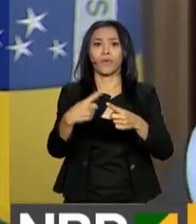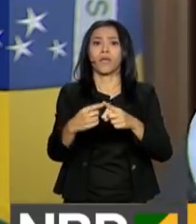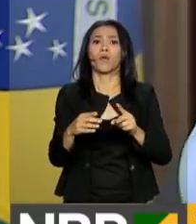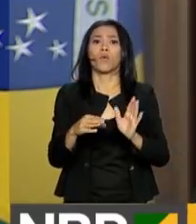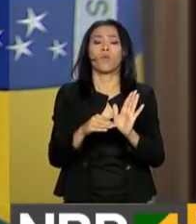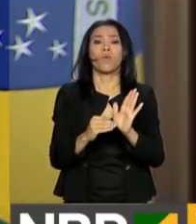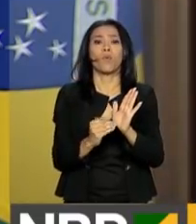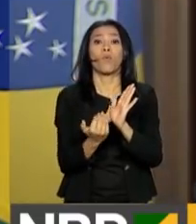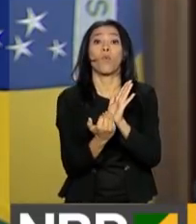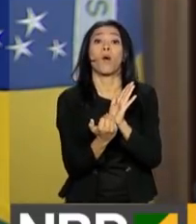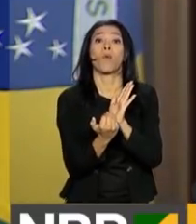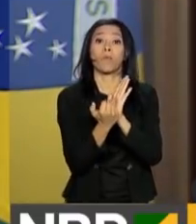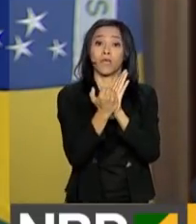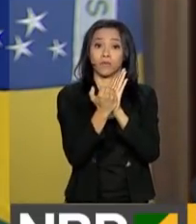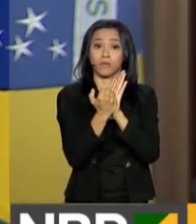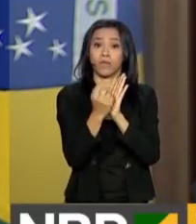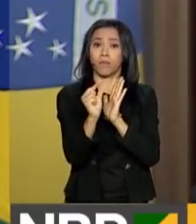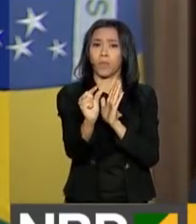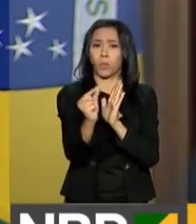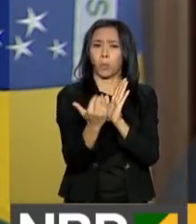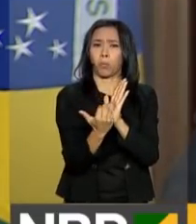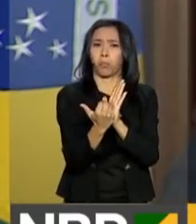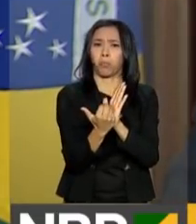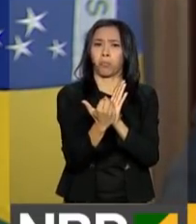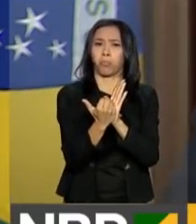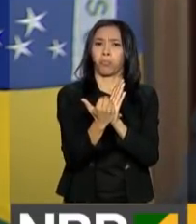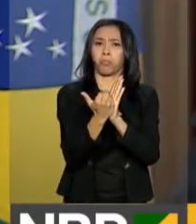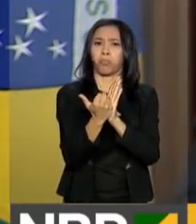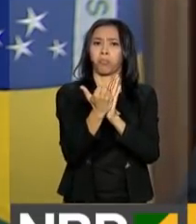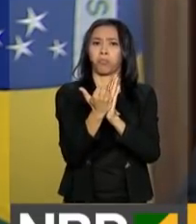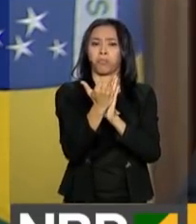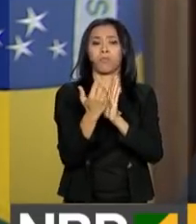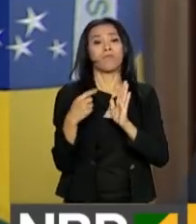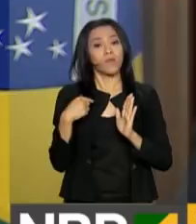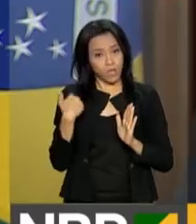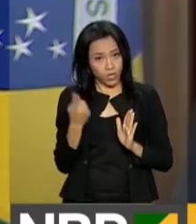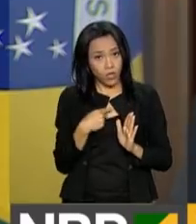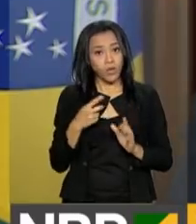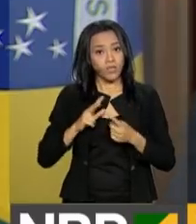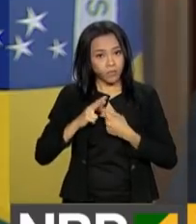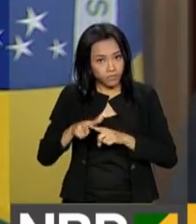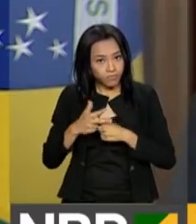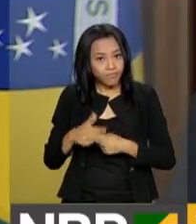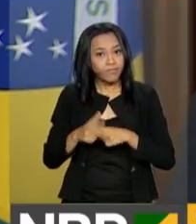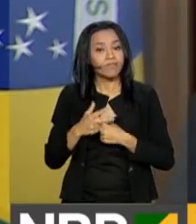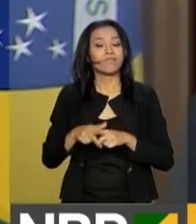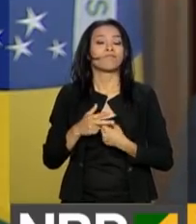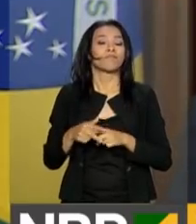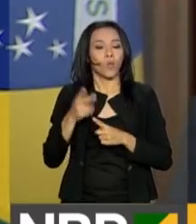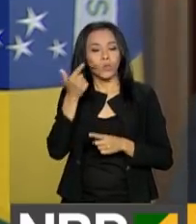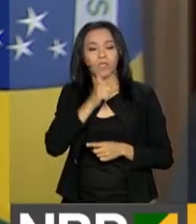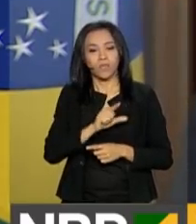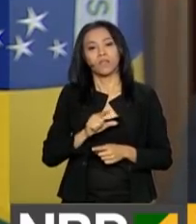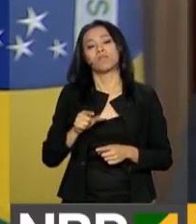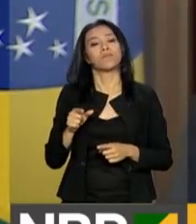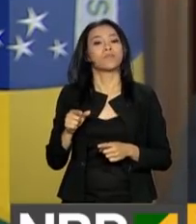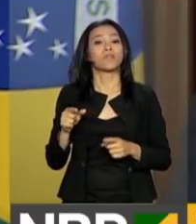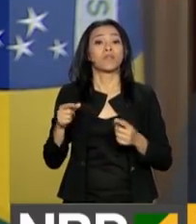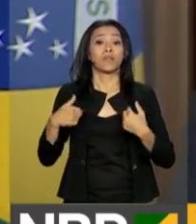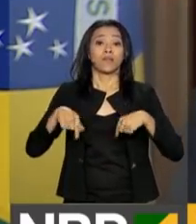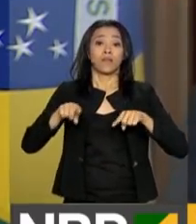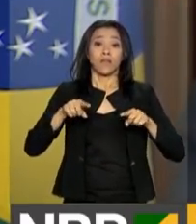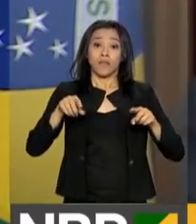esses rendimentos foram atualizados precisamente na nossa gestão e ademais disso nós jamais nos